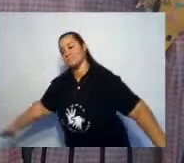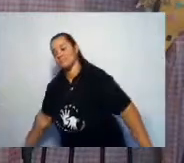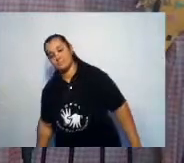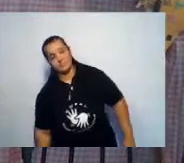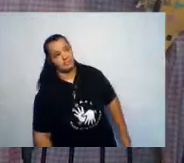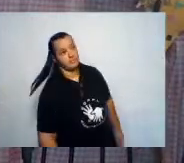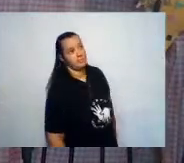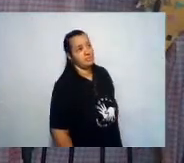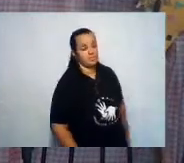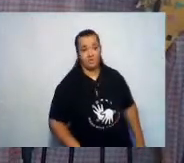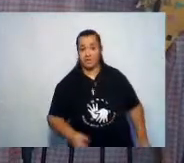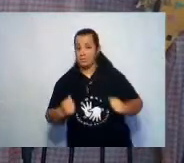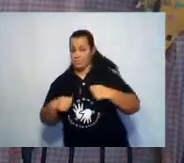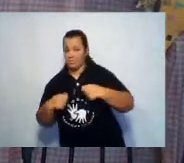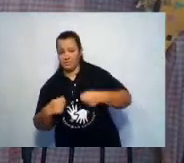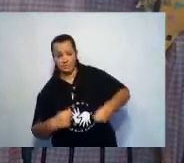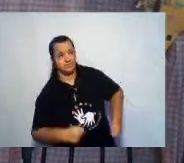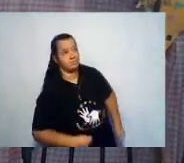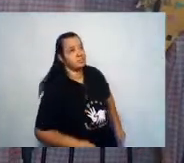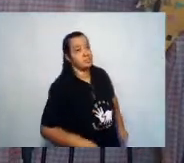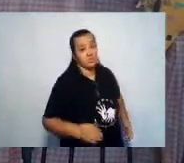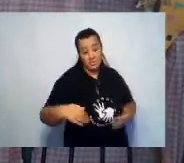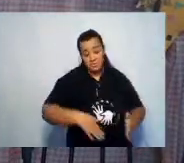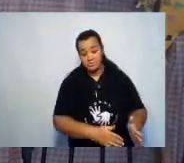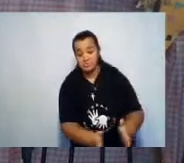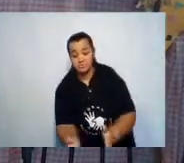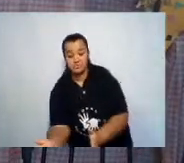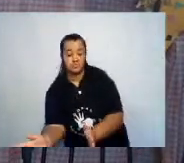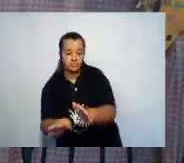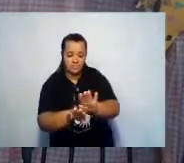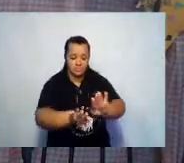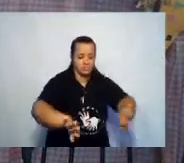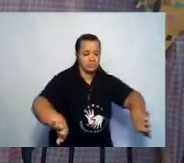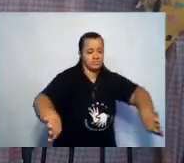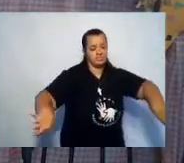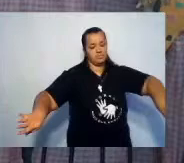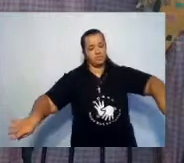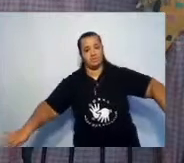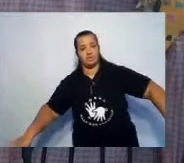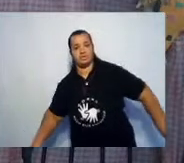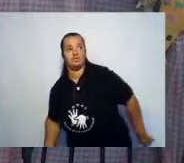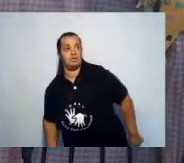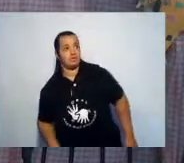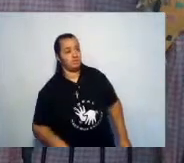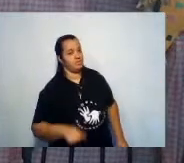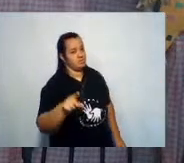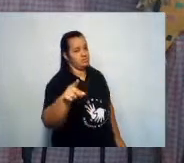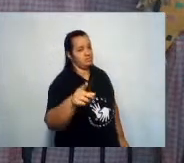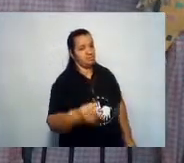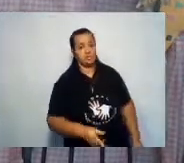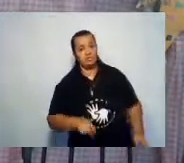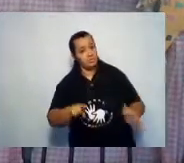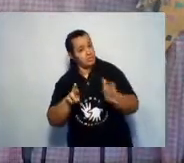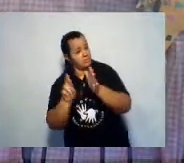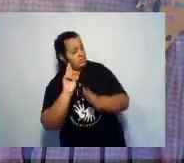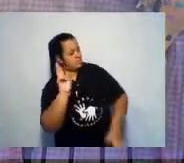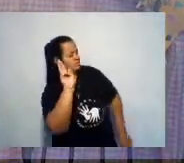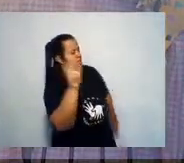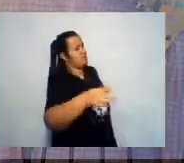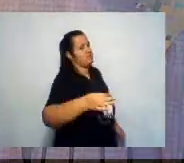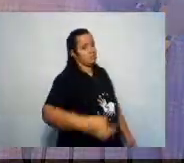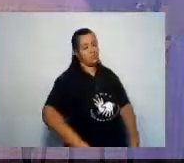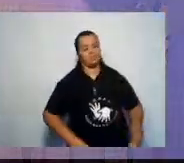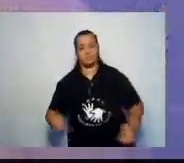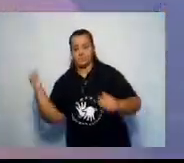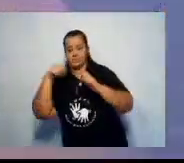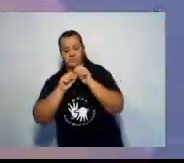voar. Pode ser que cada um de nós encontre o seu rumo. Mas se você não responder, ok,